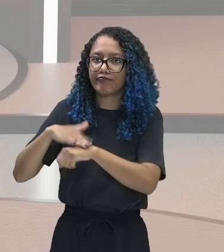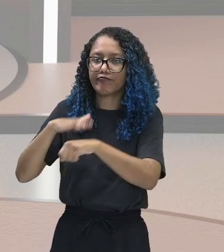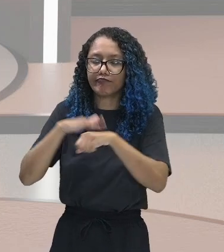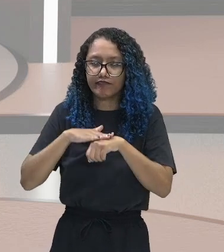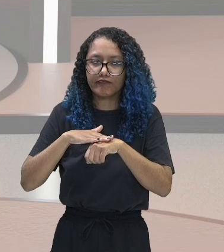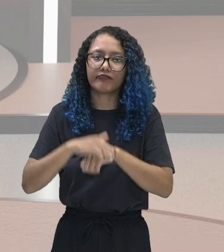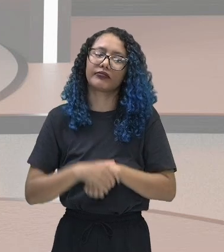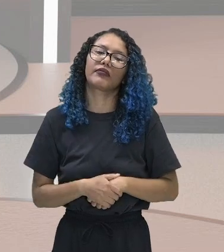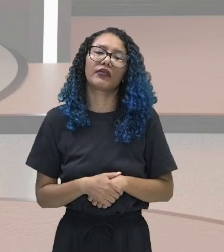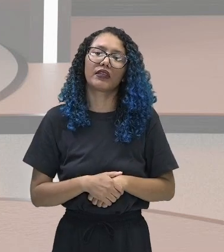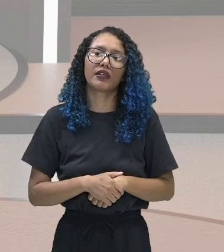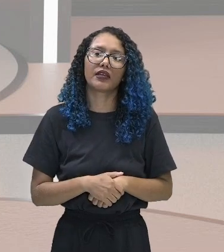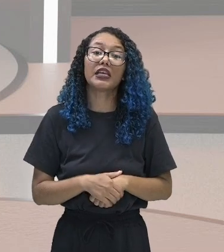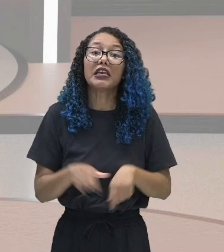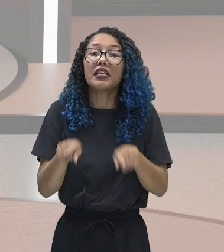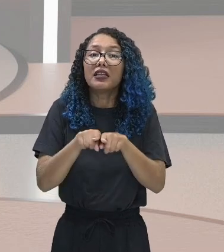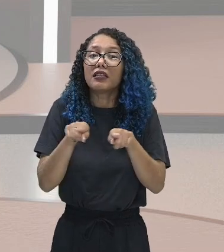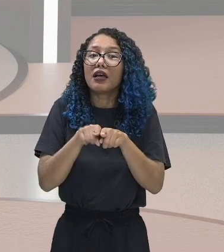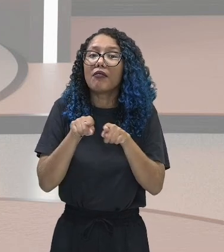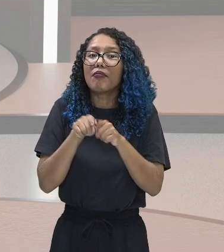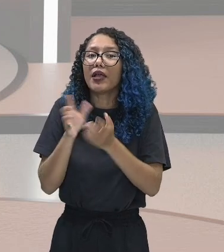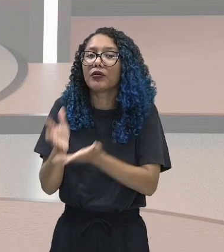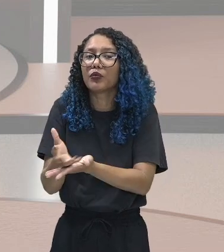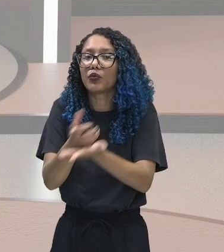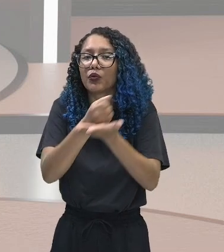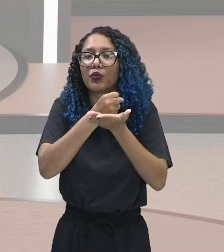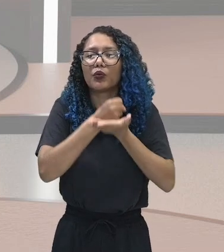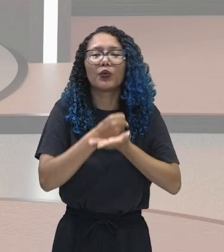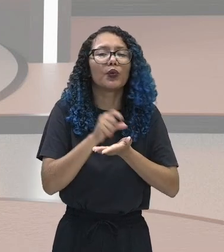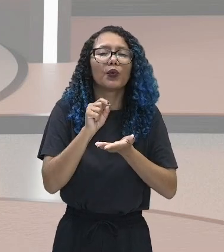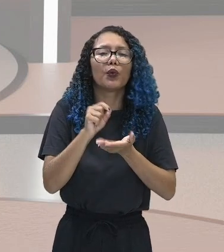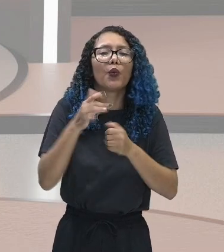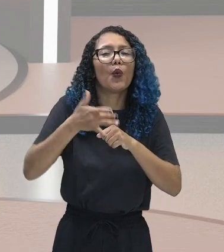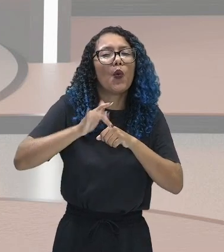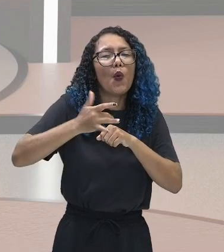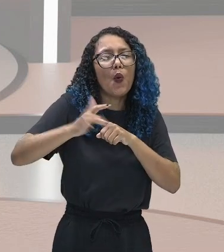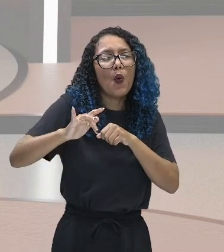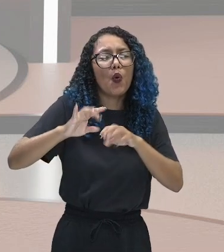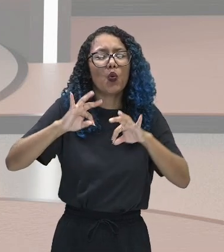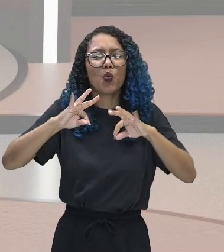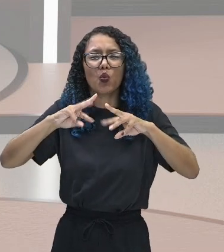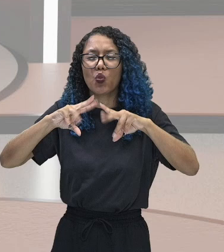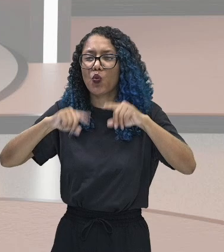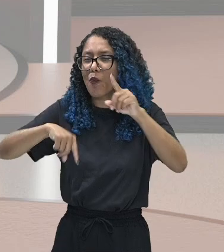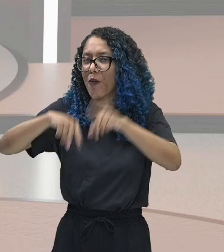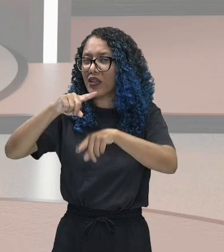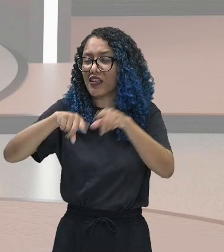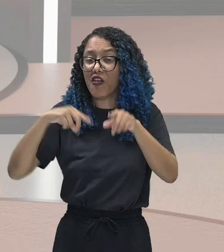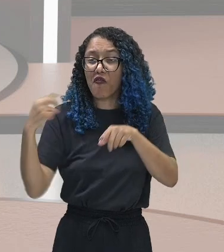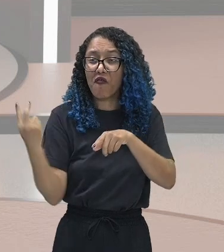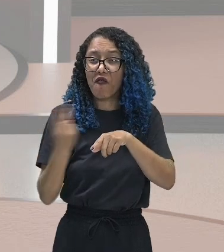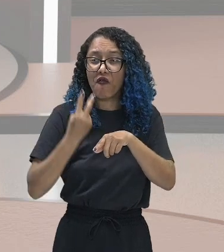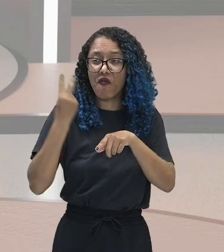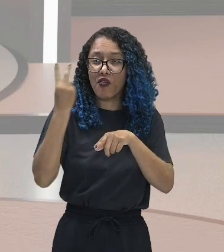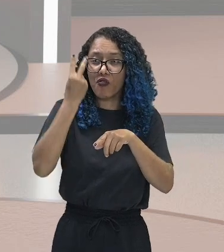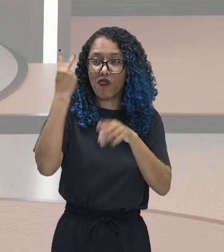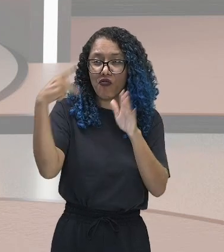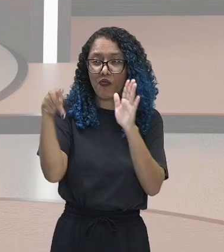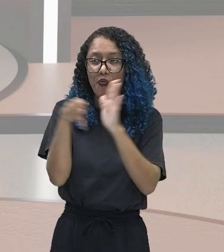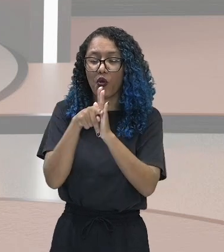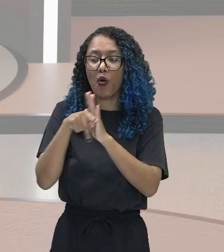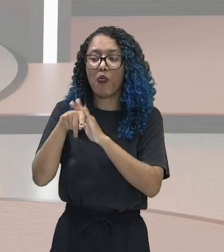o que também, professora? Eu pego o ouro, eu pego tudo aquilo, então, que essa cidade-estado ela pode